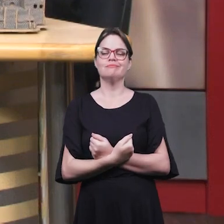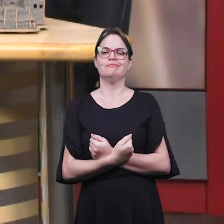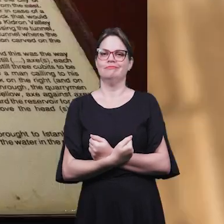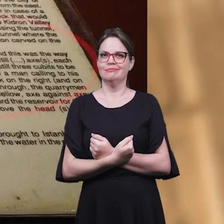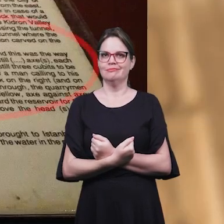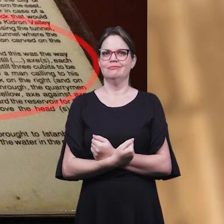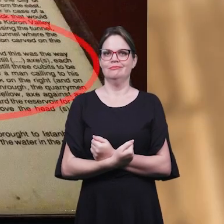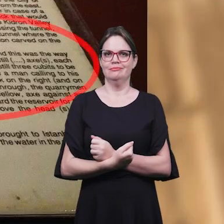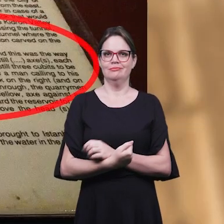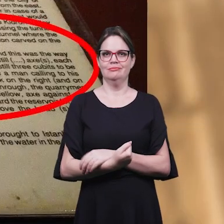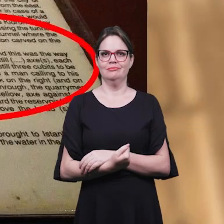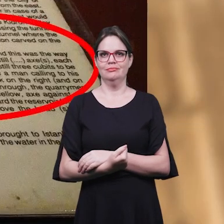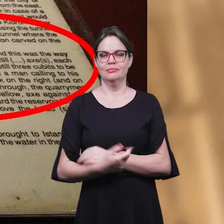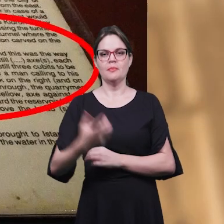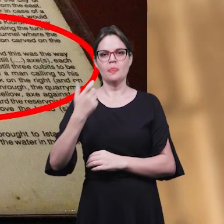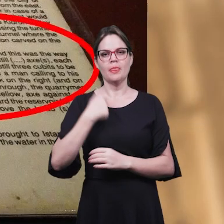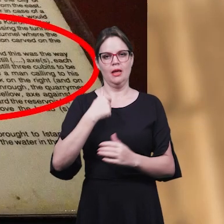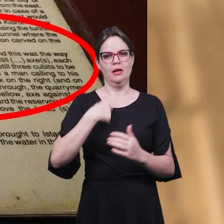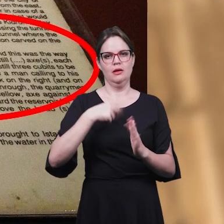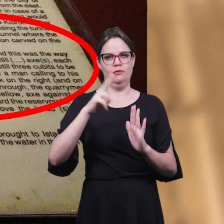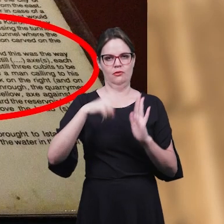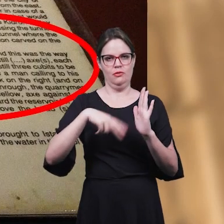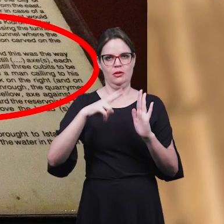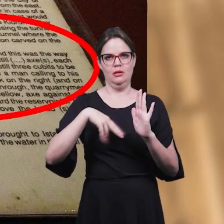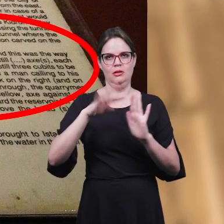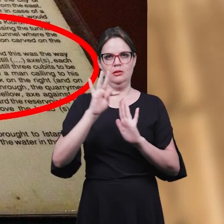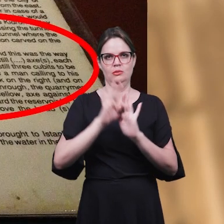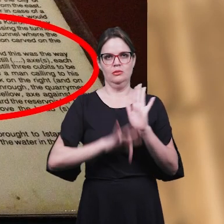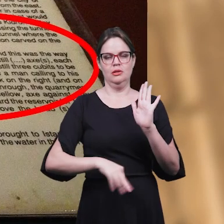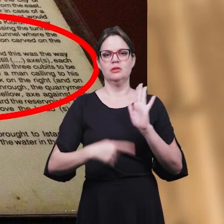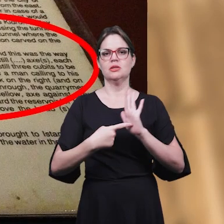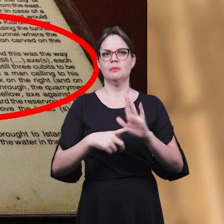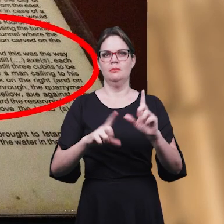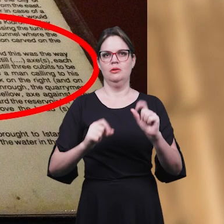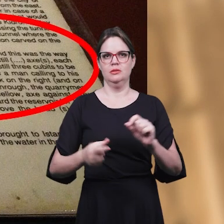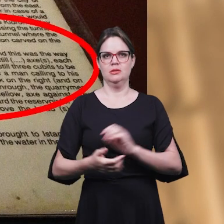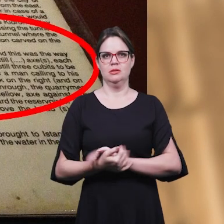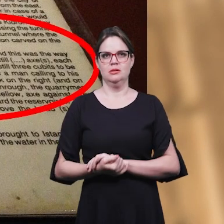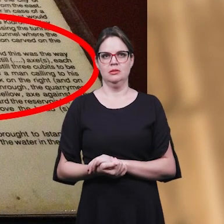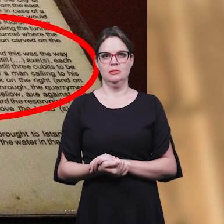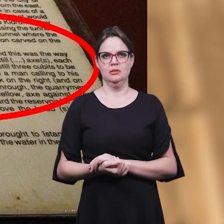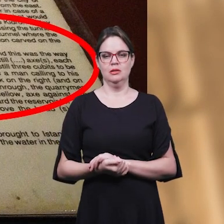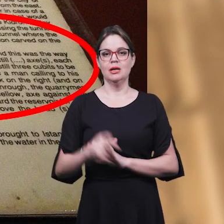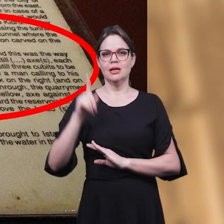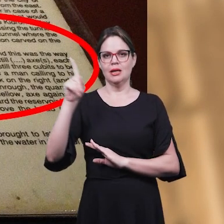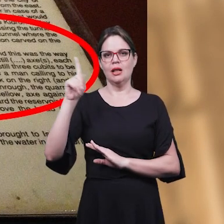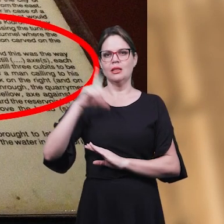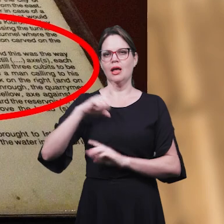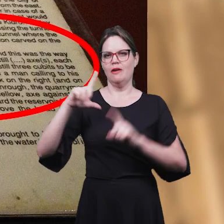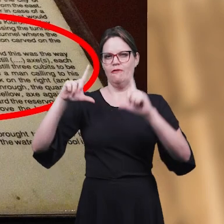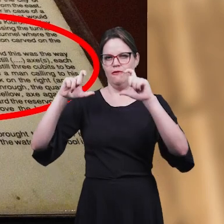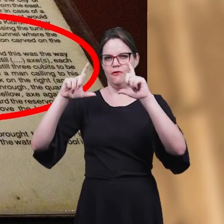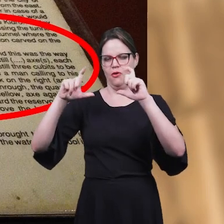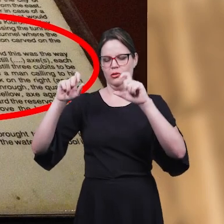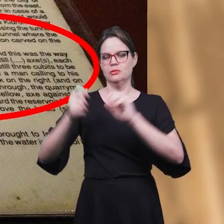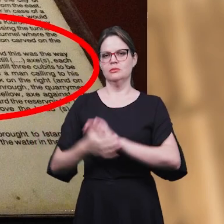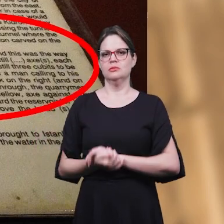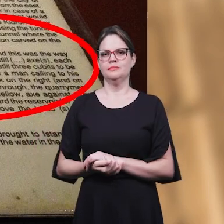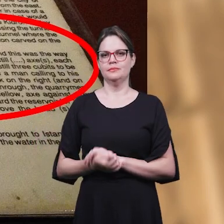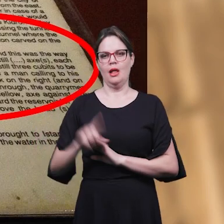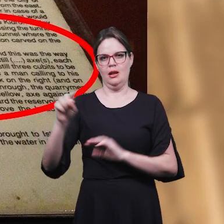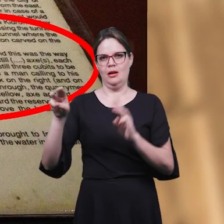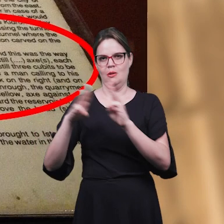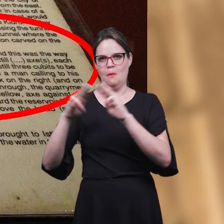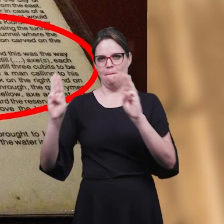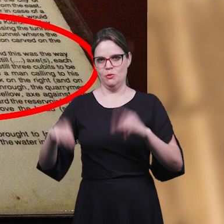está ali. Eu vou ler o texto que está escrito na estela, que está lá no museu, né, que estava no Museu